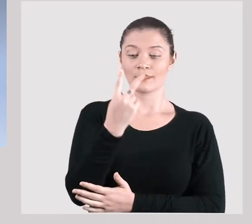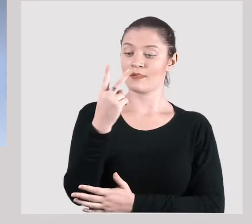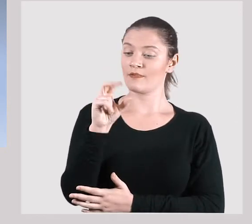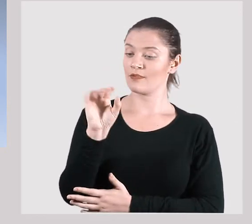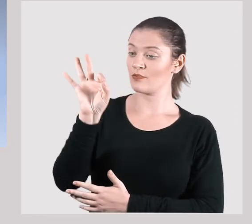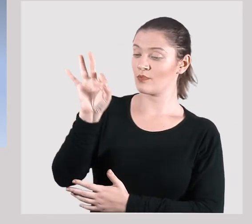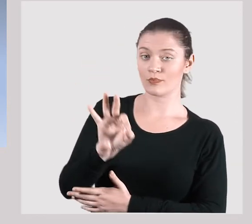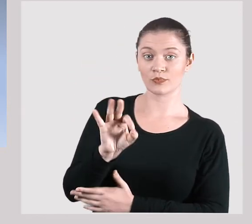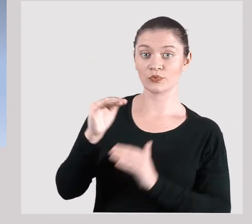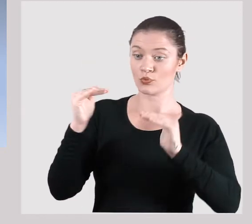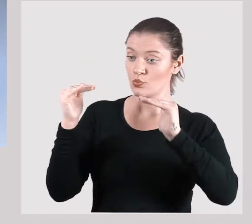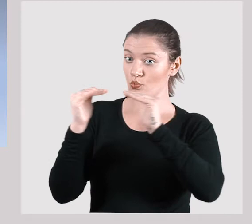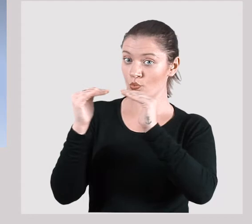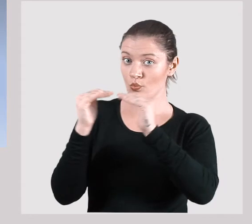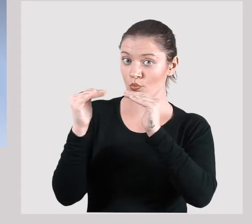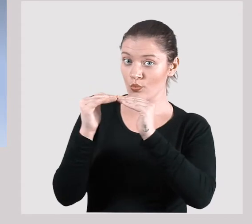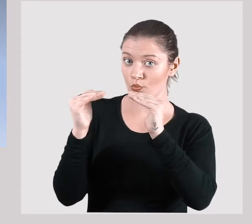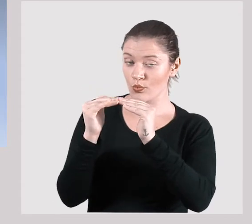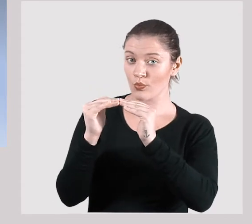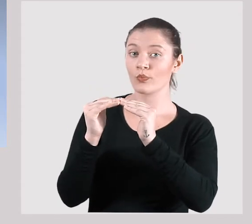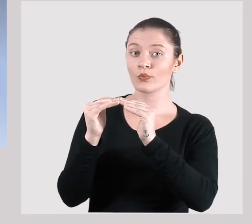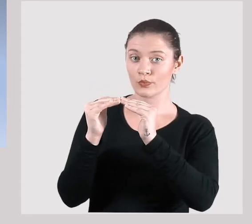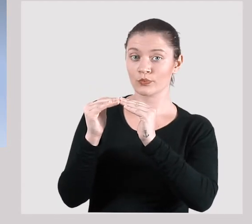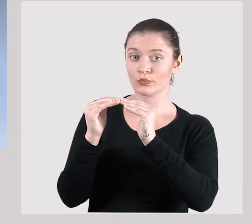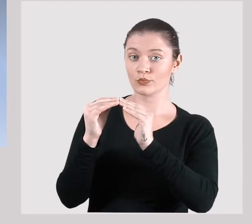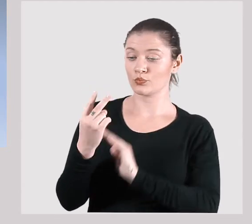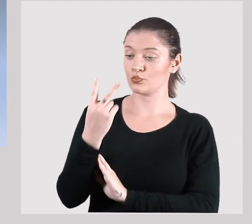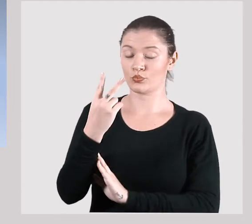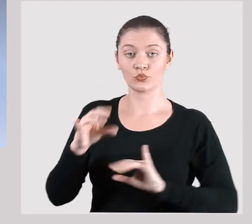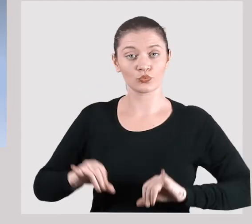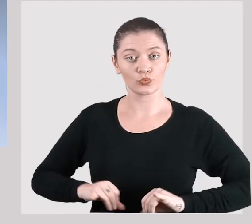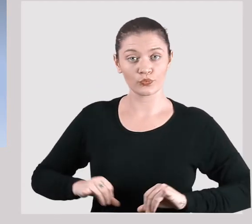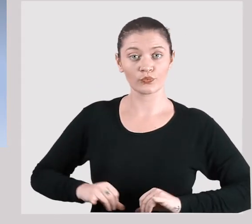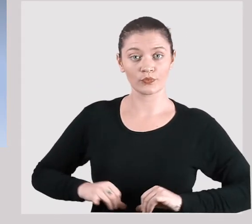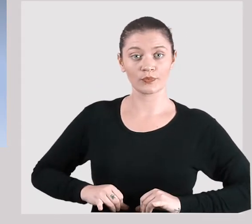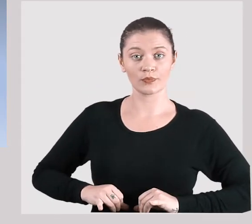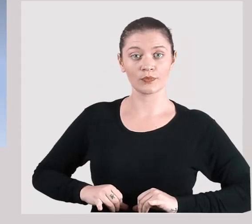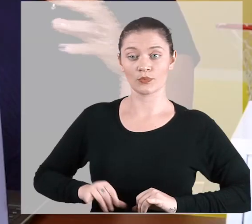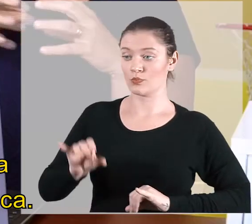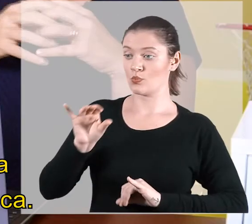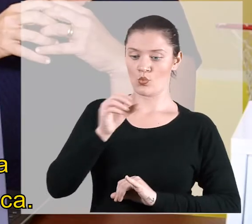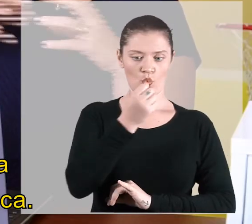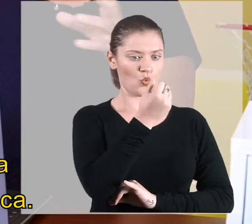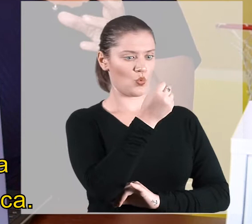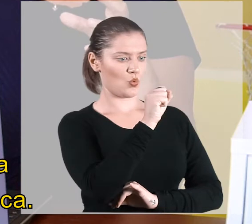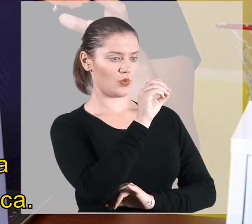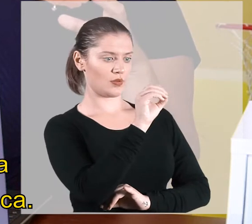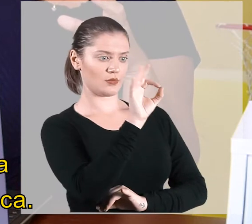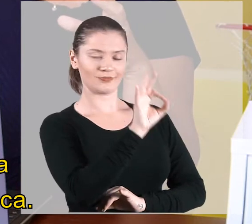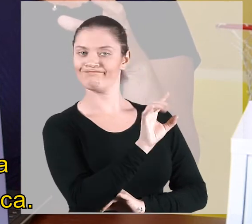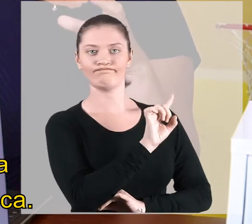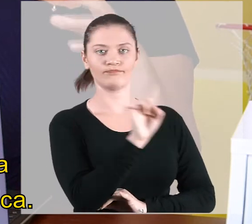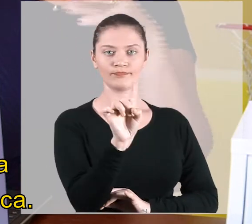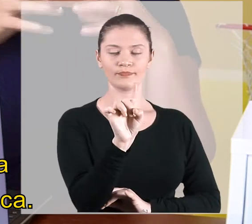20% deles concordaram, 2 gêmeos tiveram disforia de gênero e 80% não. Então isso fala que